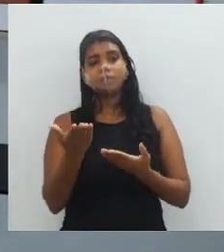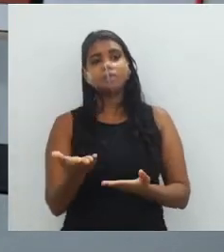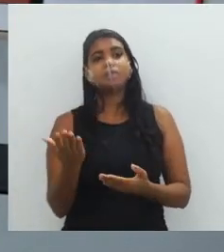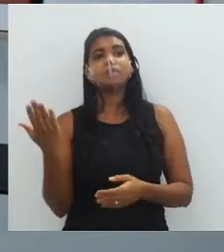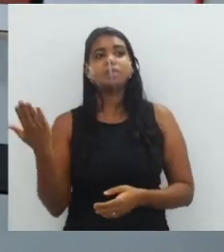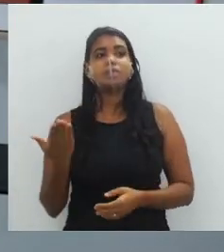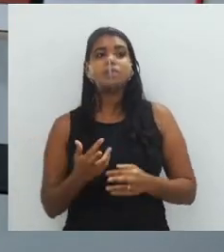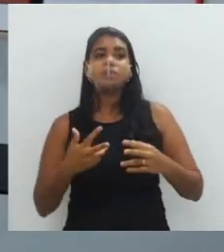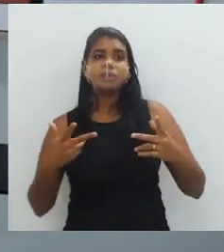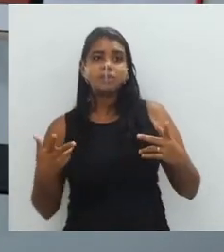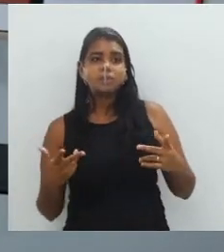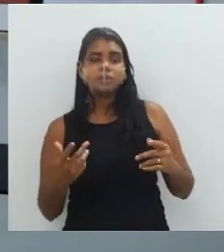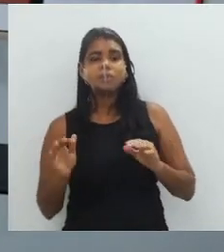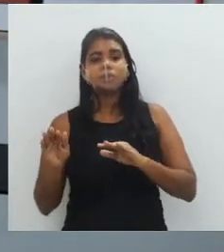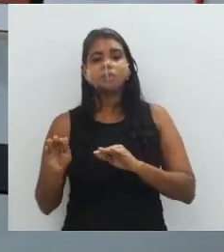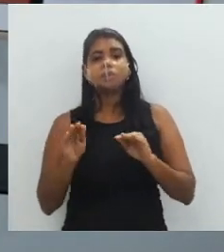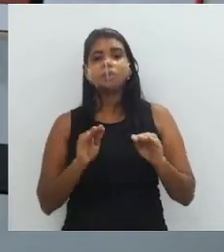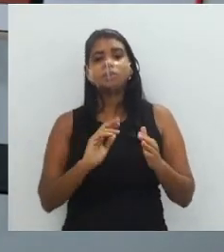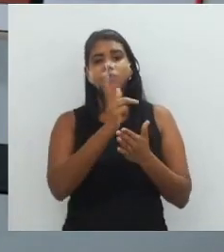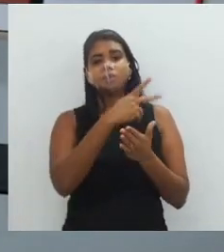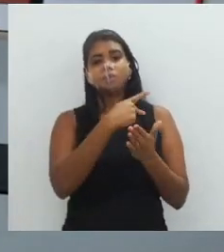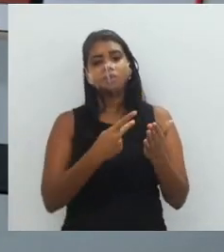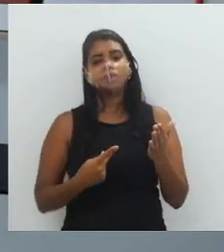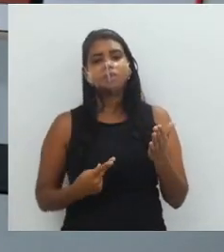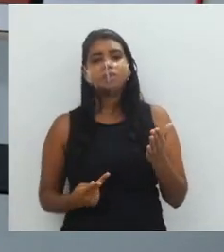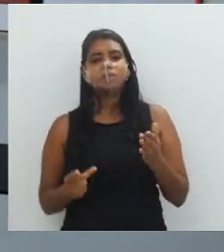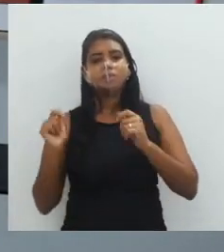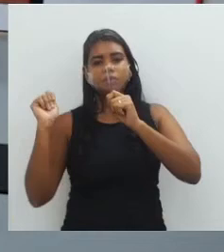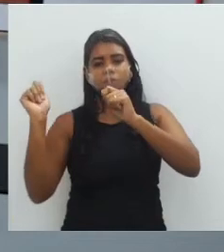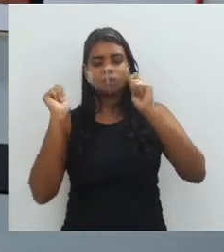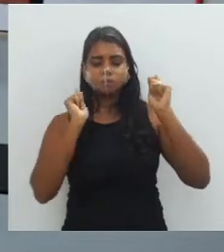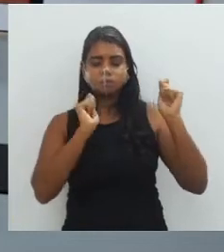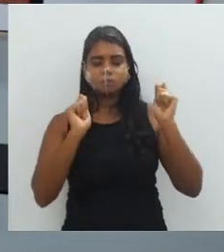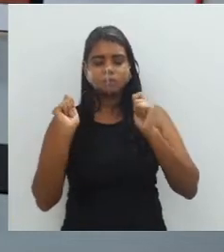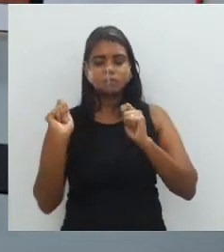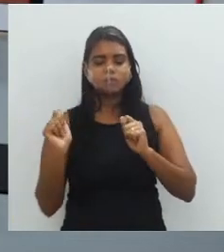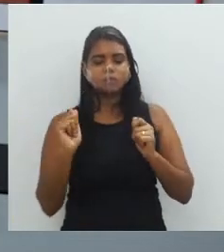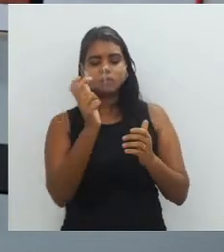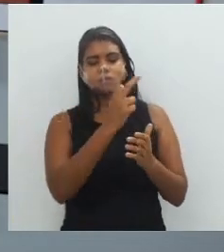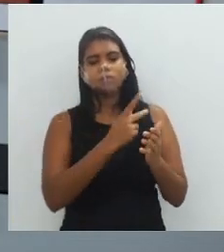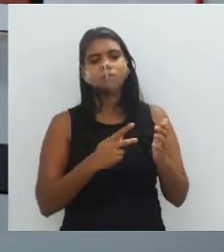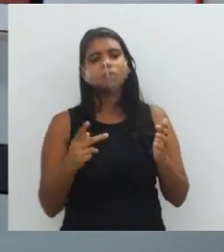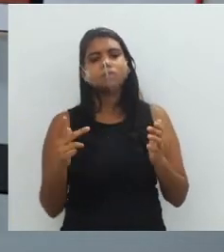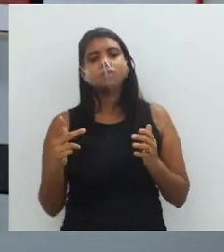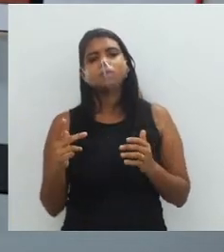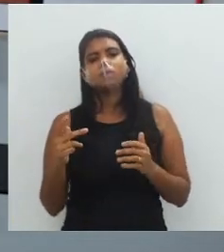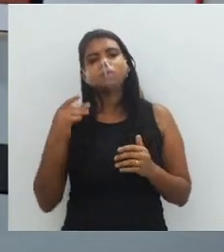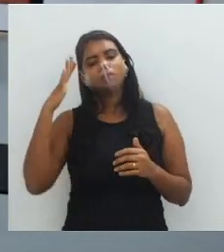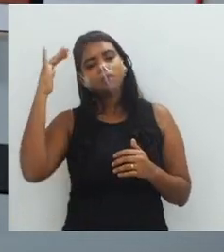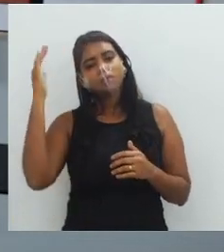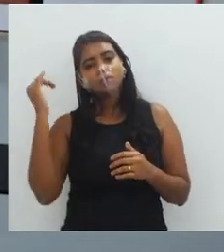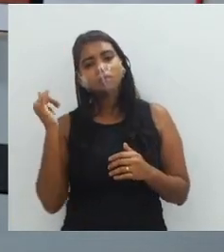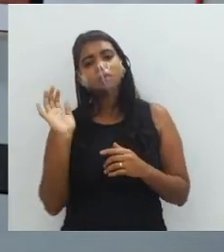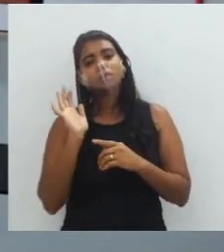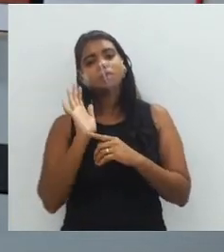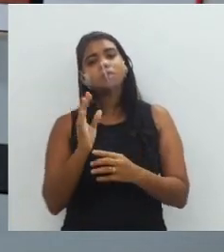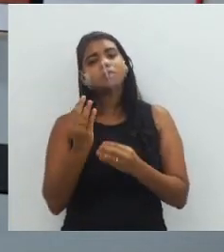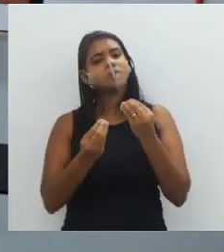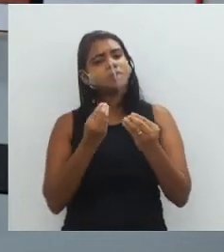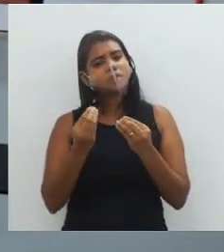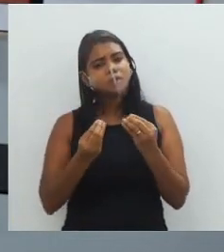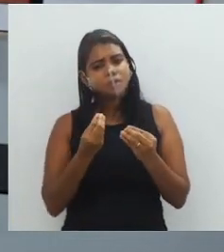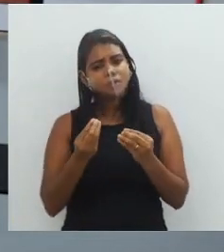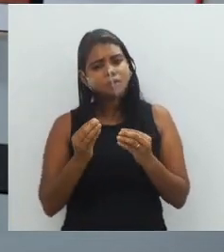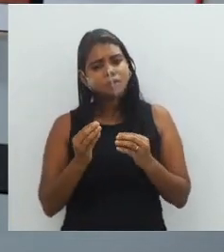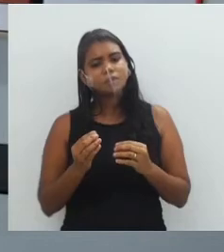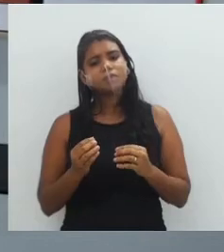alguns movimentos artísticos ou alguns artistas para mostrar como essas técnicas que eu citei agora